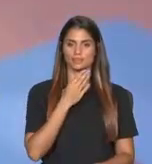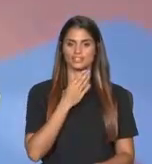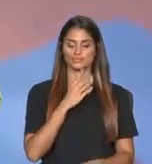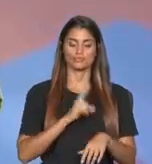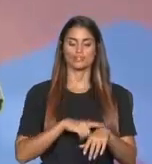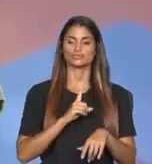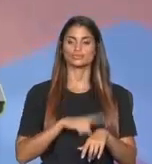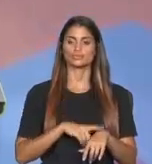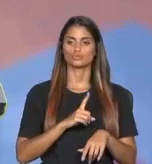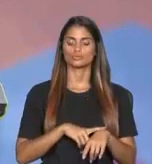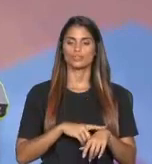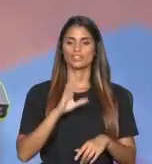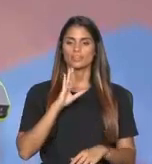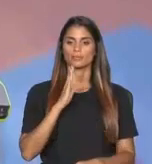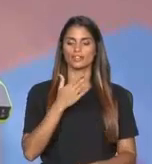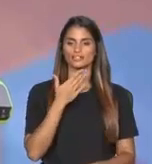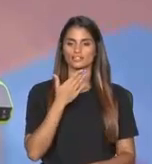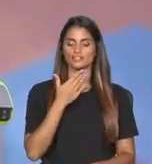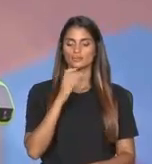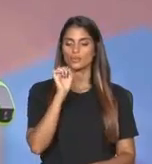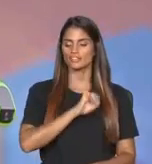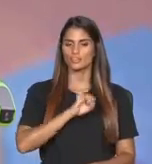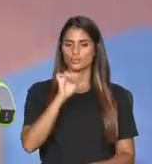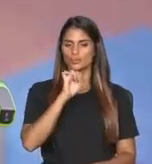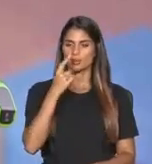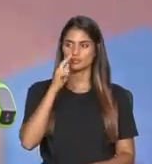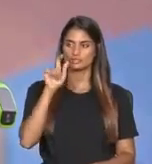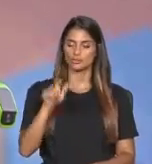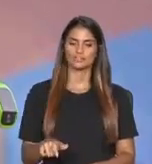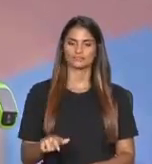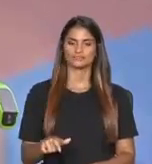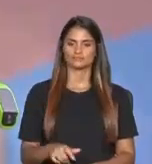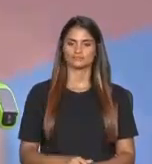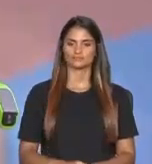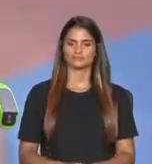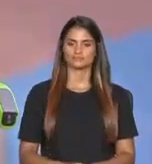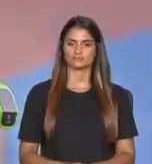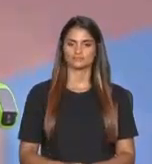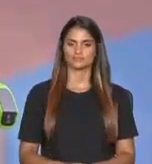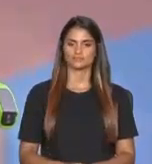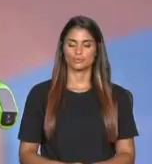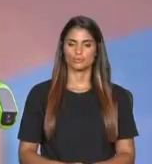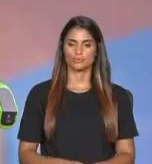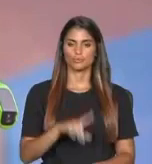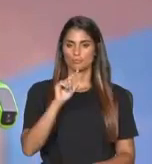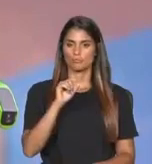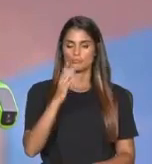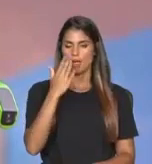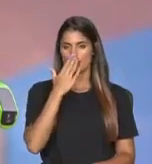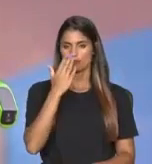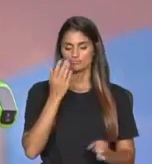ocasião. Depende do cantador, que não seja um burcão. E